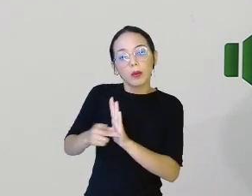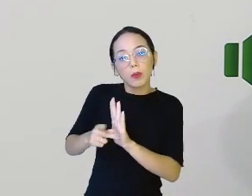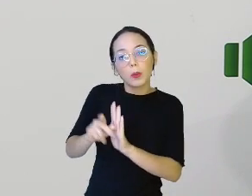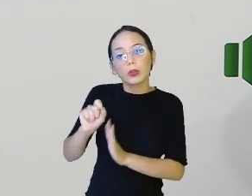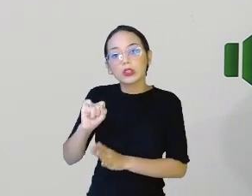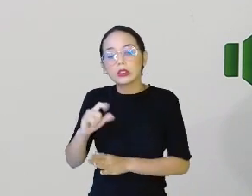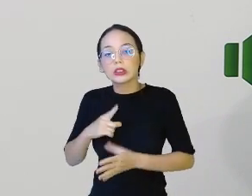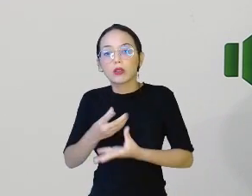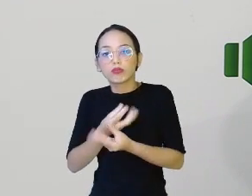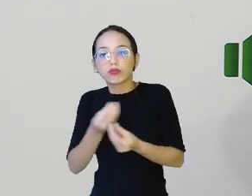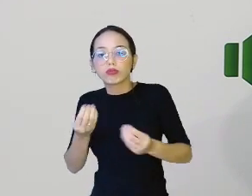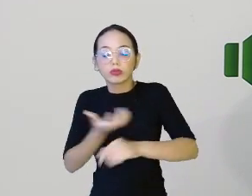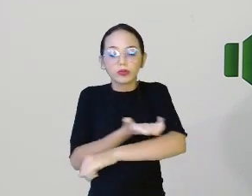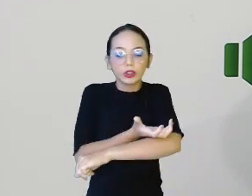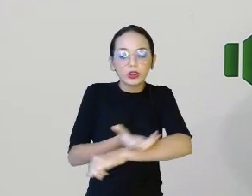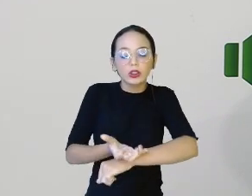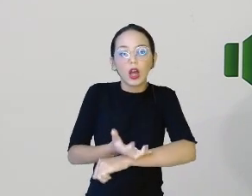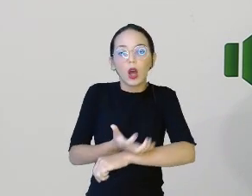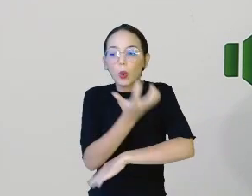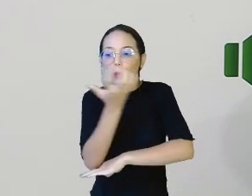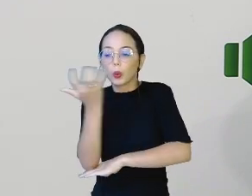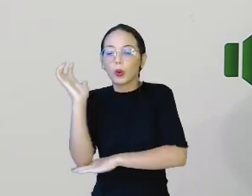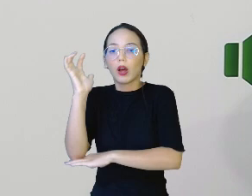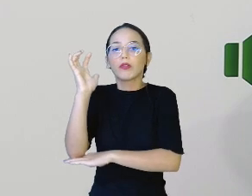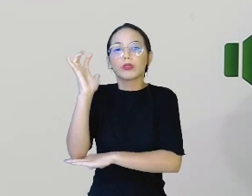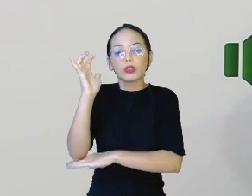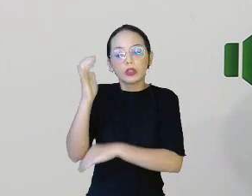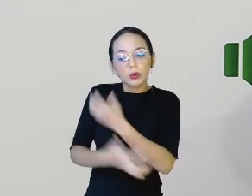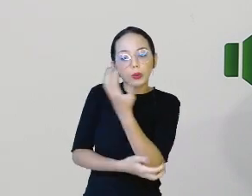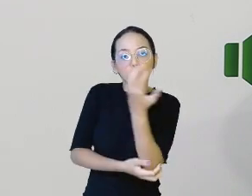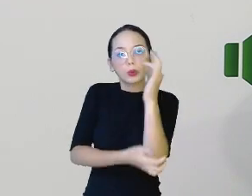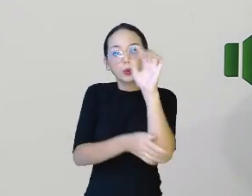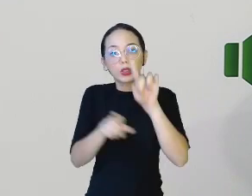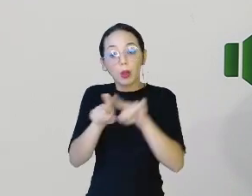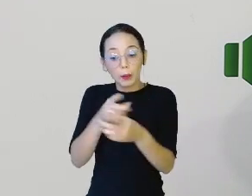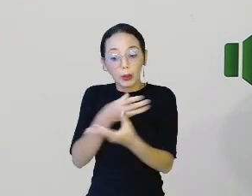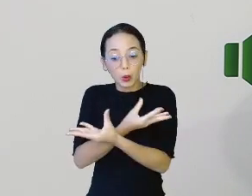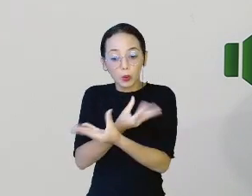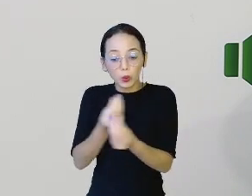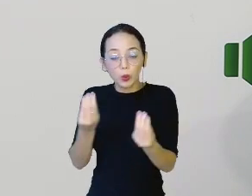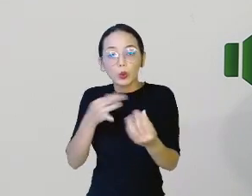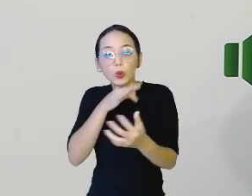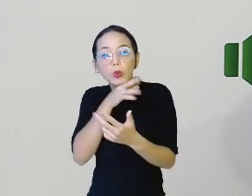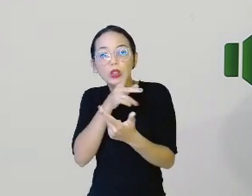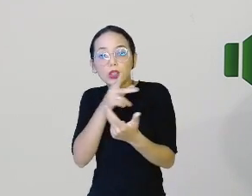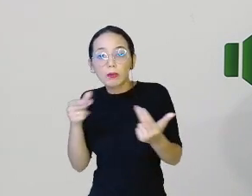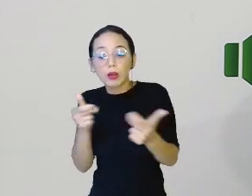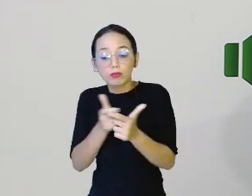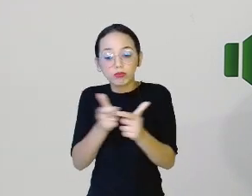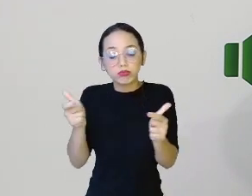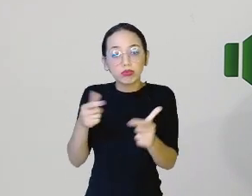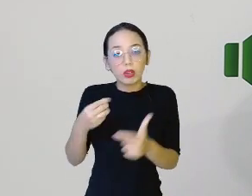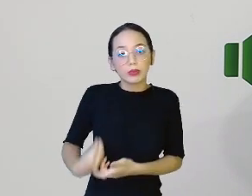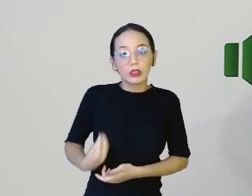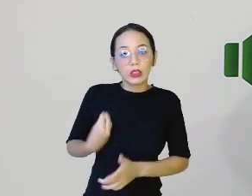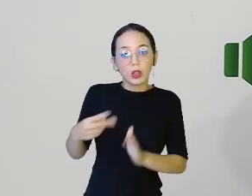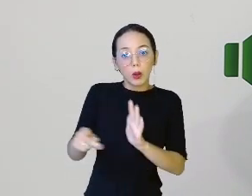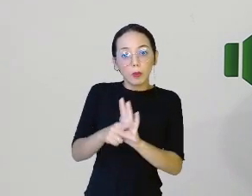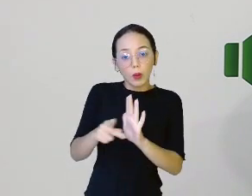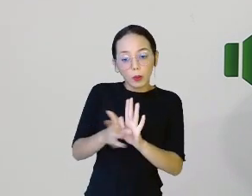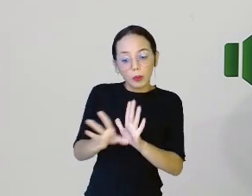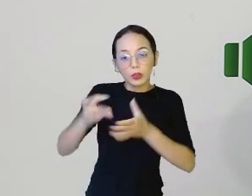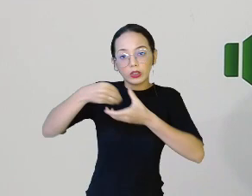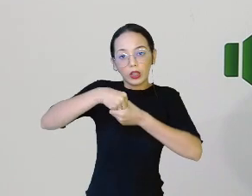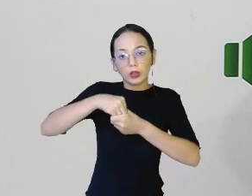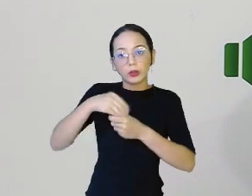Se tem muitos vegetais, muitas árvores, vão ter também muitos animais. Então, a maior biodiversidade do planeta está